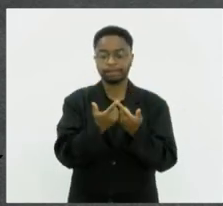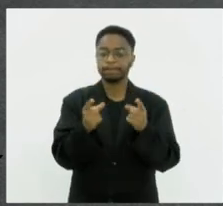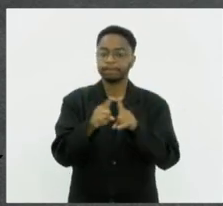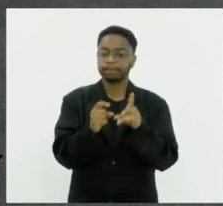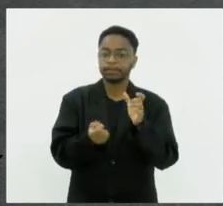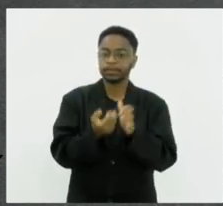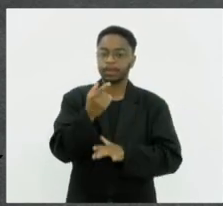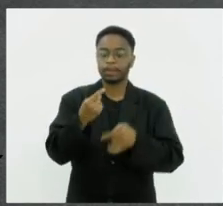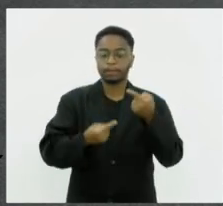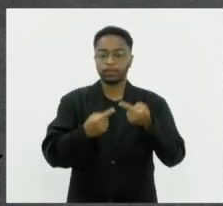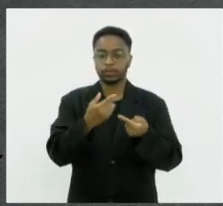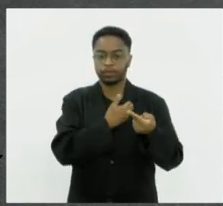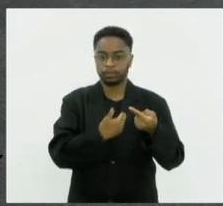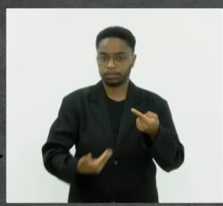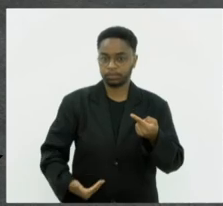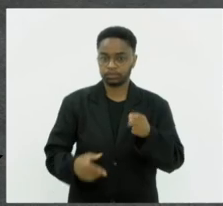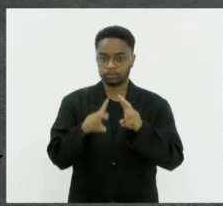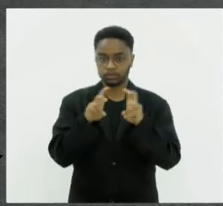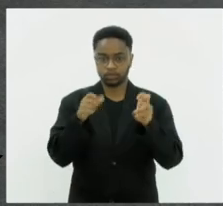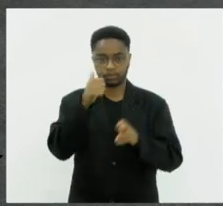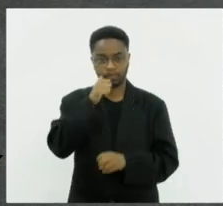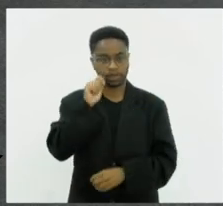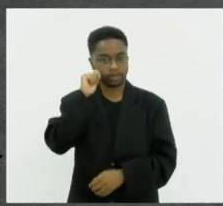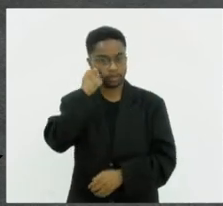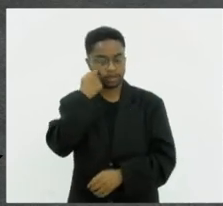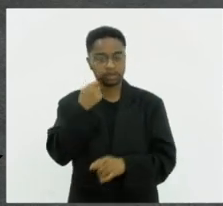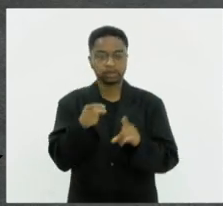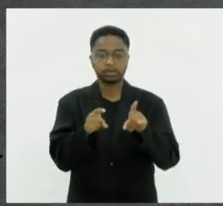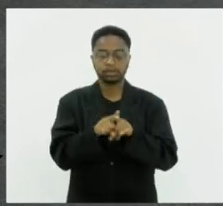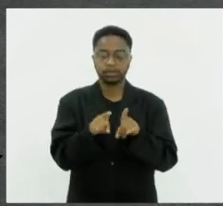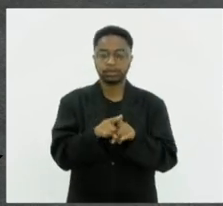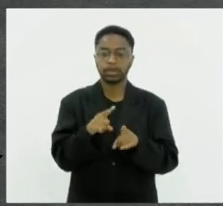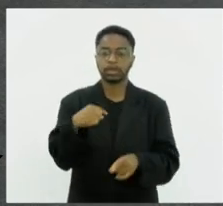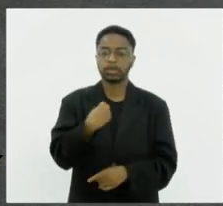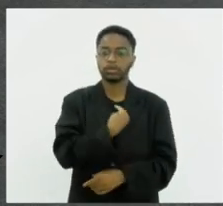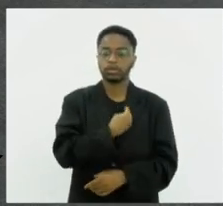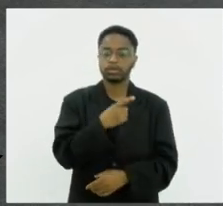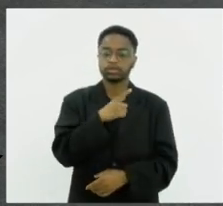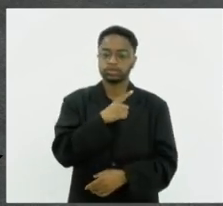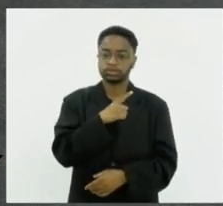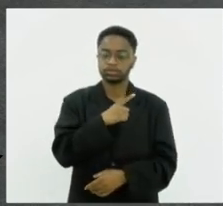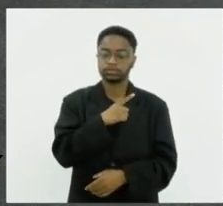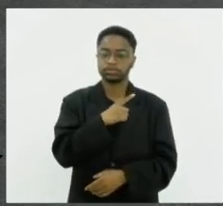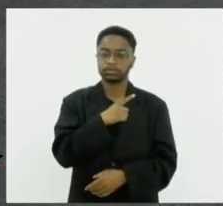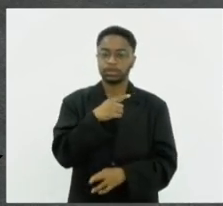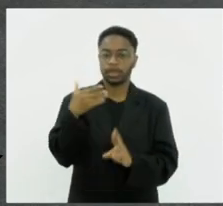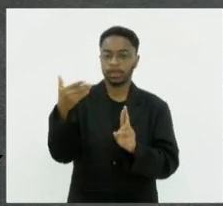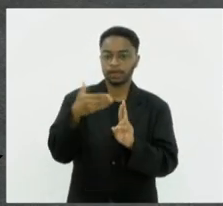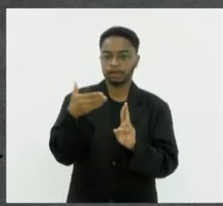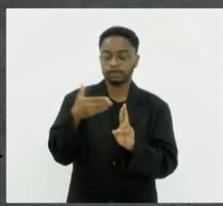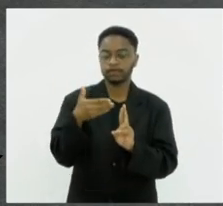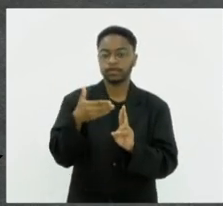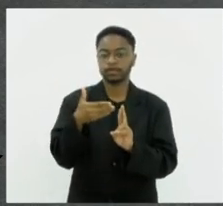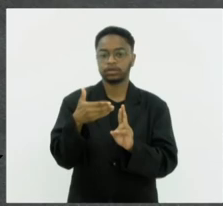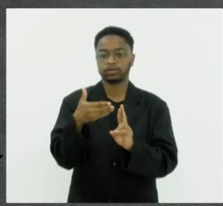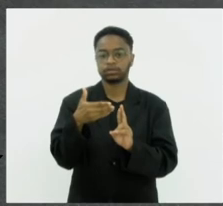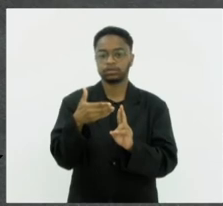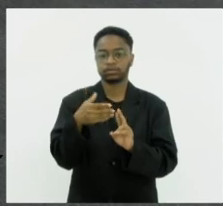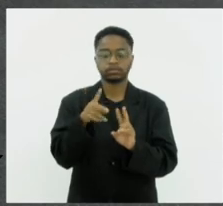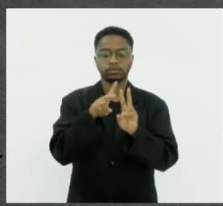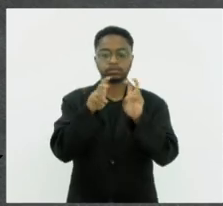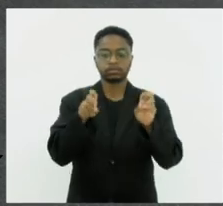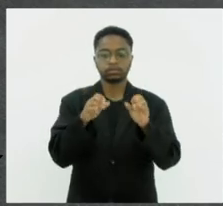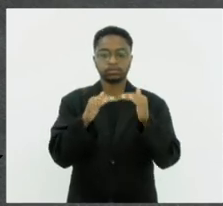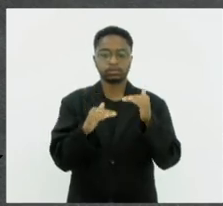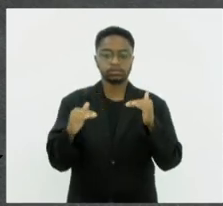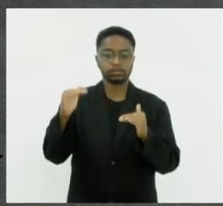políticas públicas com relação às mulheres negras, que a gente tenha o reconhecimento e a referência das desigualdades